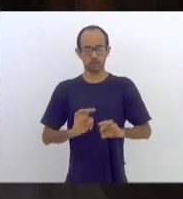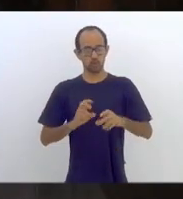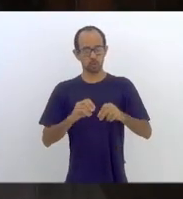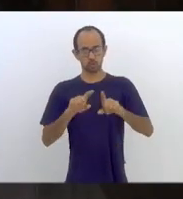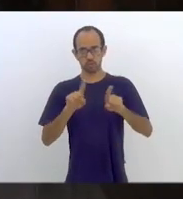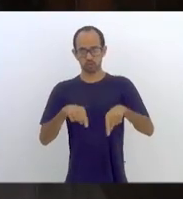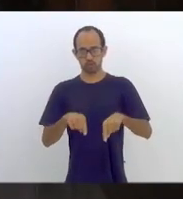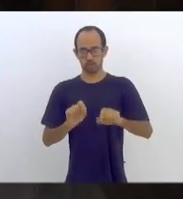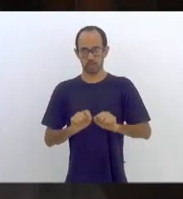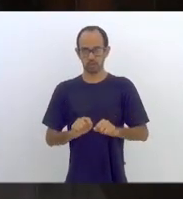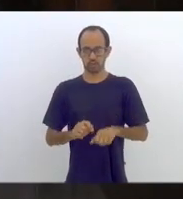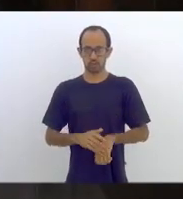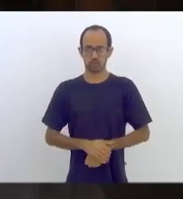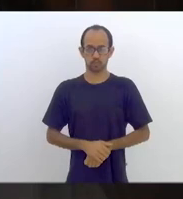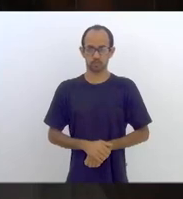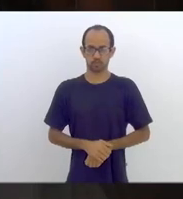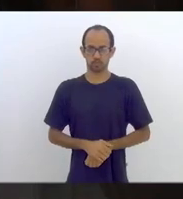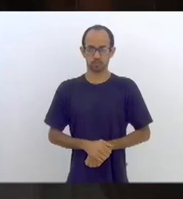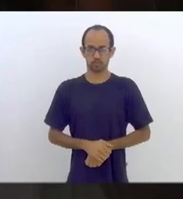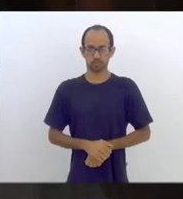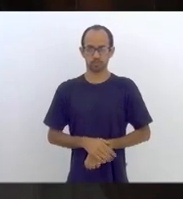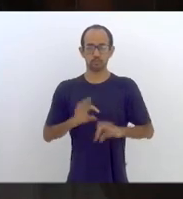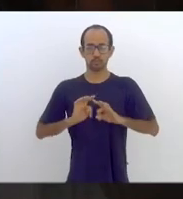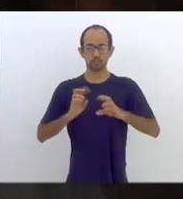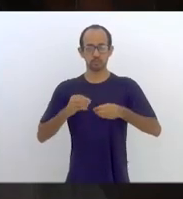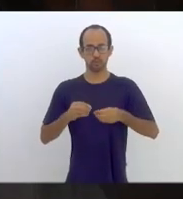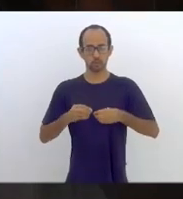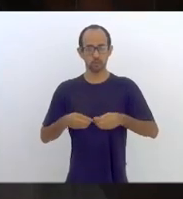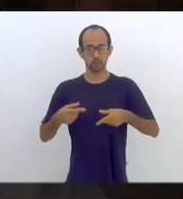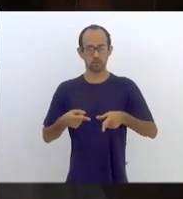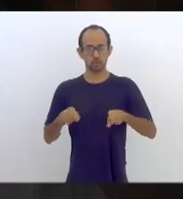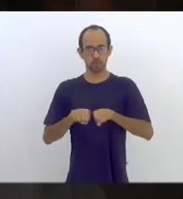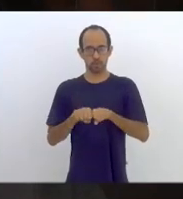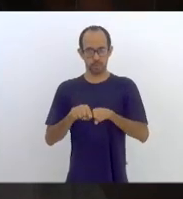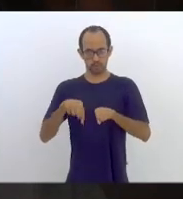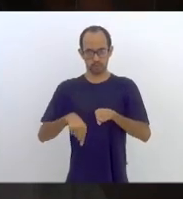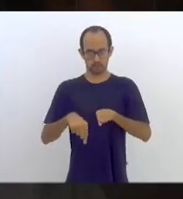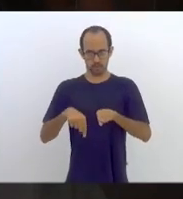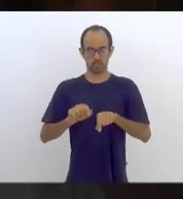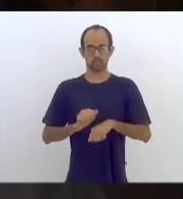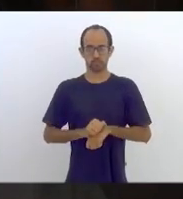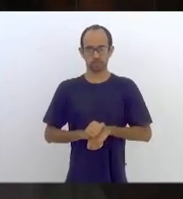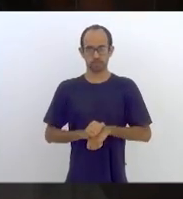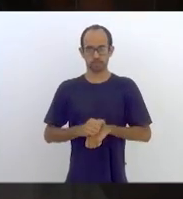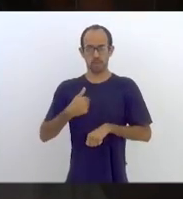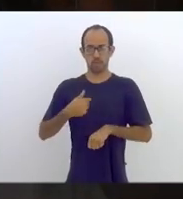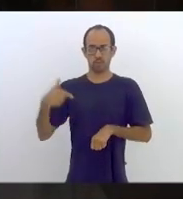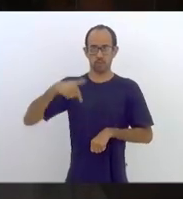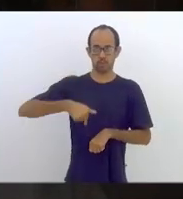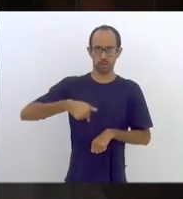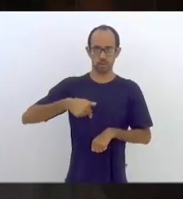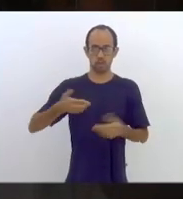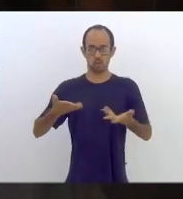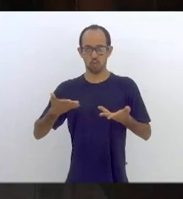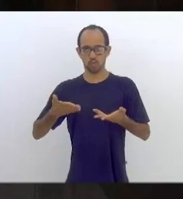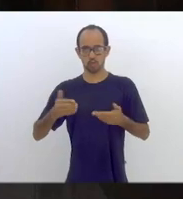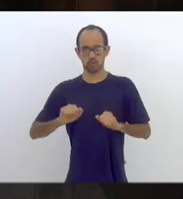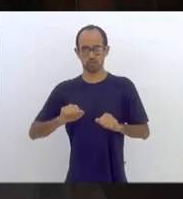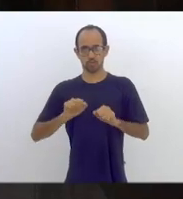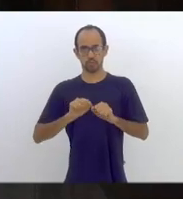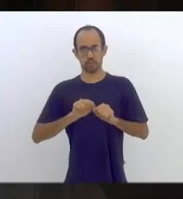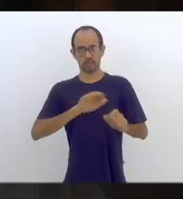funcionários a todos os companheiros que aqui estão eu venho essa Tribuna para fazer